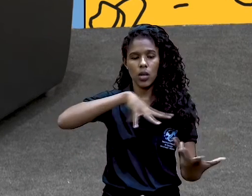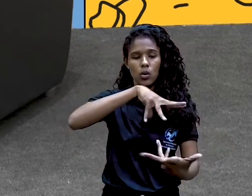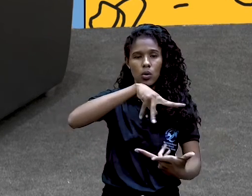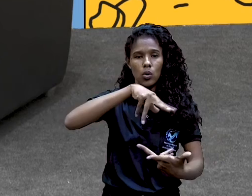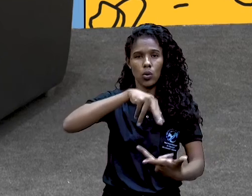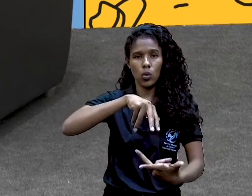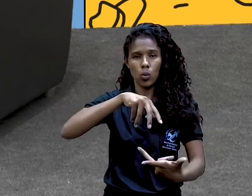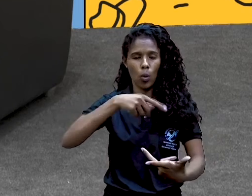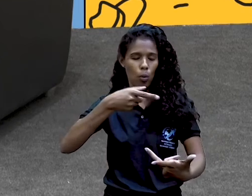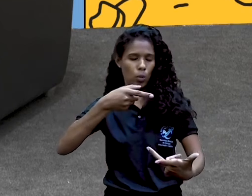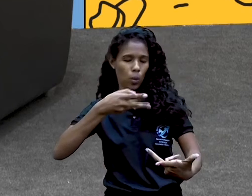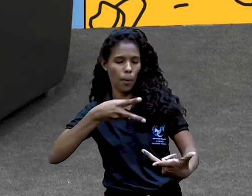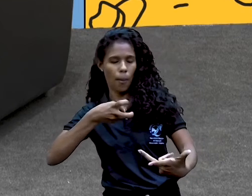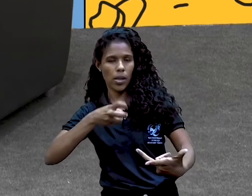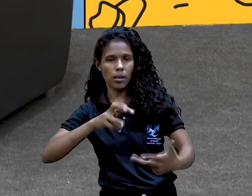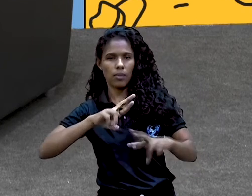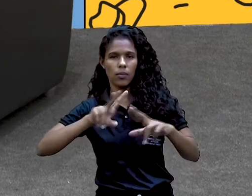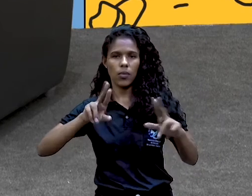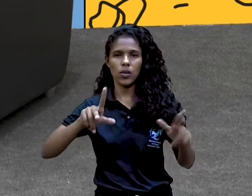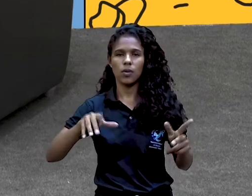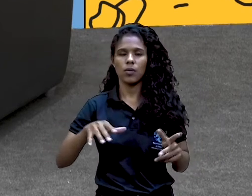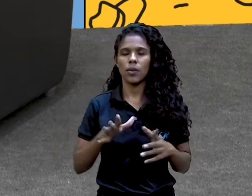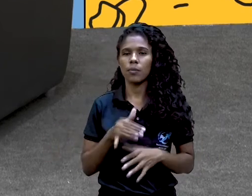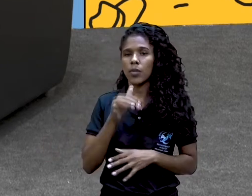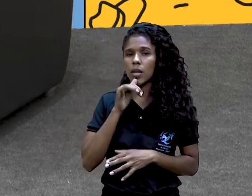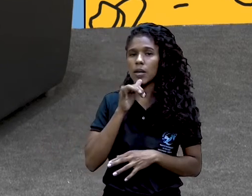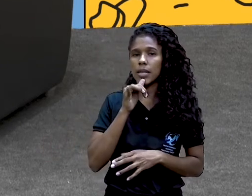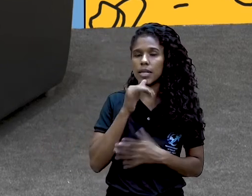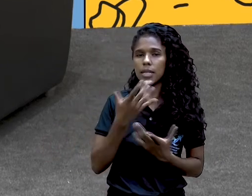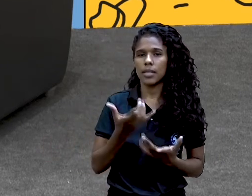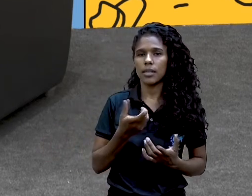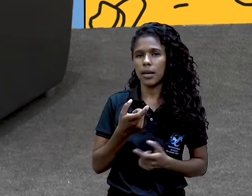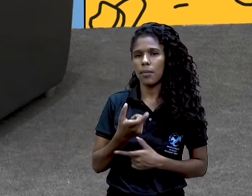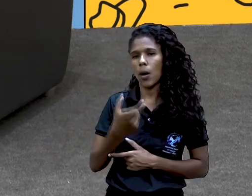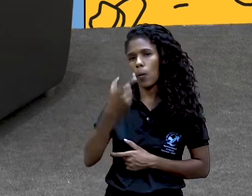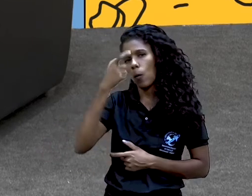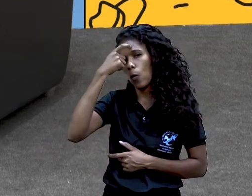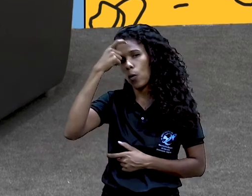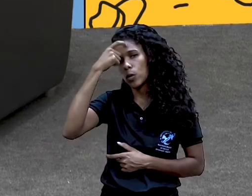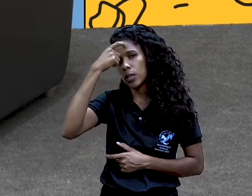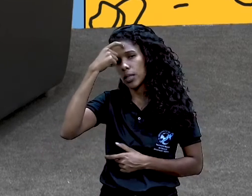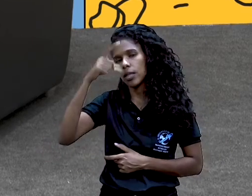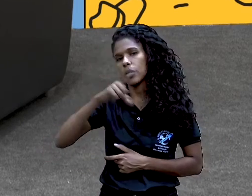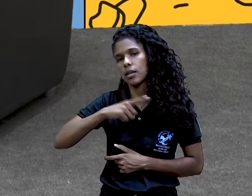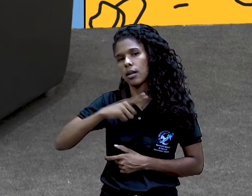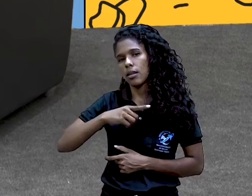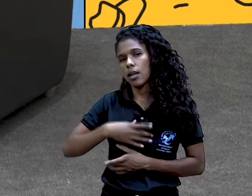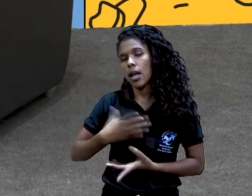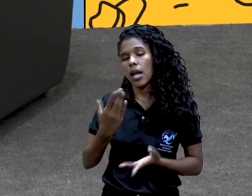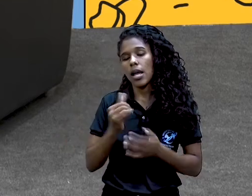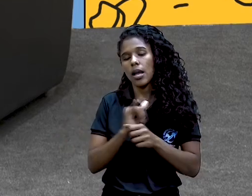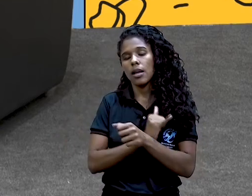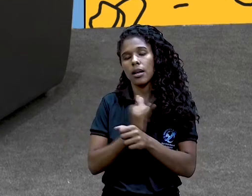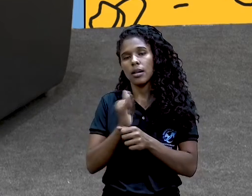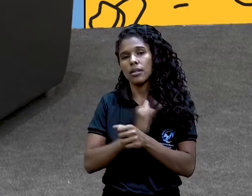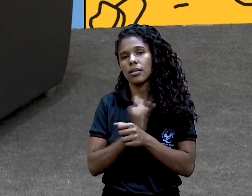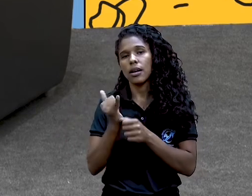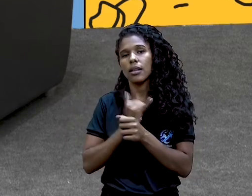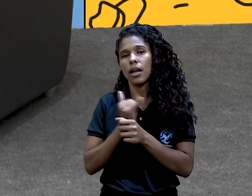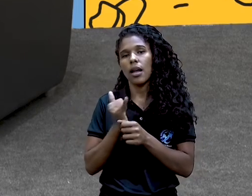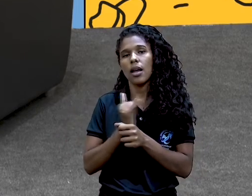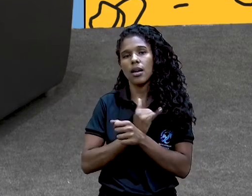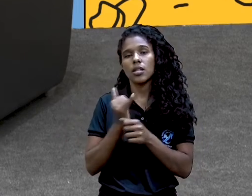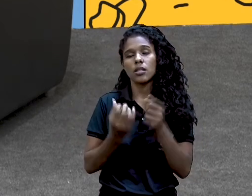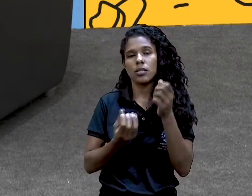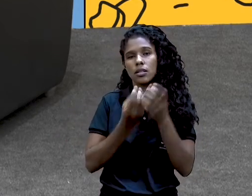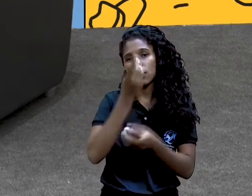caixinha, Sofia? Sabe quando você fica dentro de um quadradinho ali, você não pensa mais nada além daquilo lá? Quando eu falo pensar fora, você pensar fora da